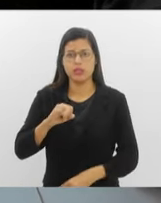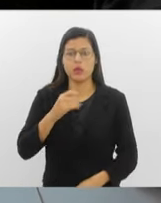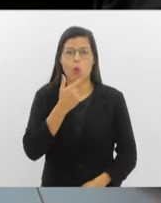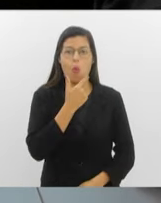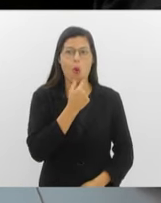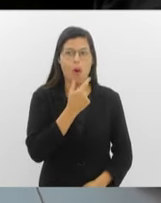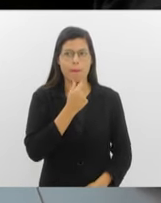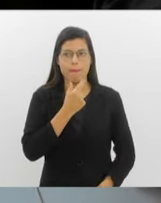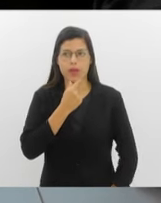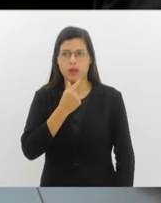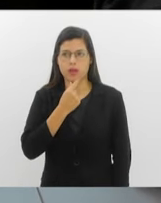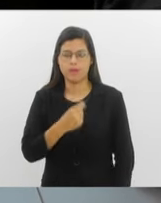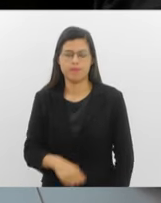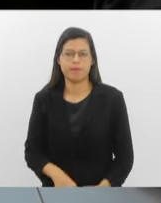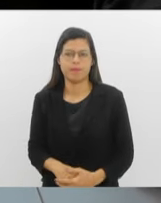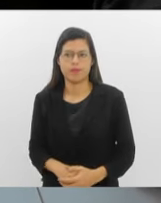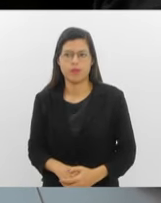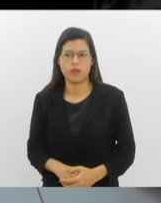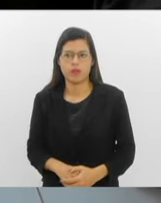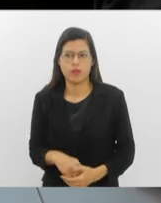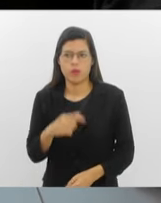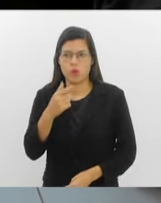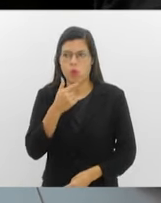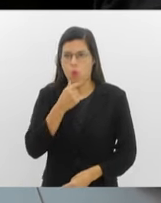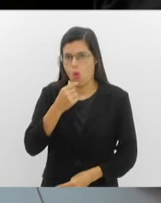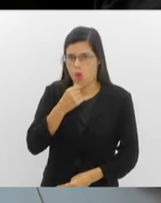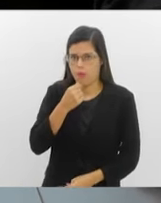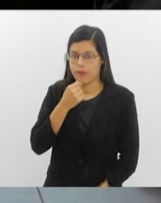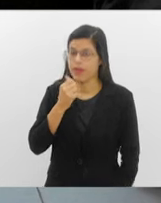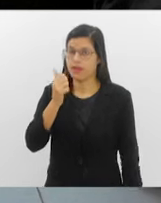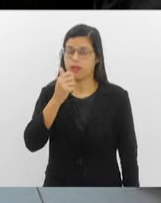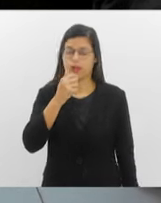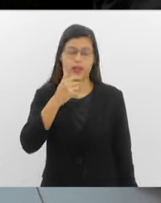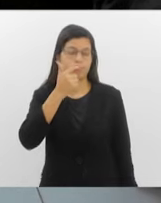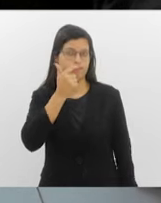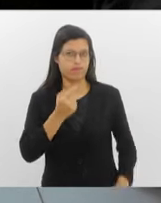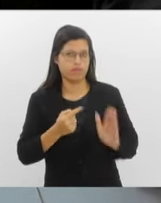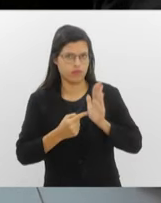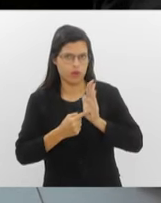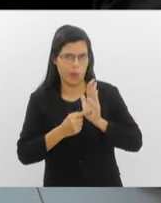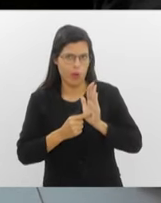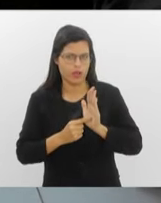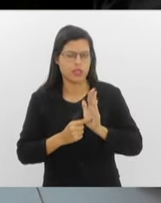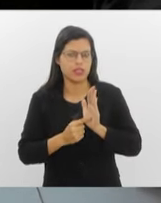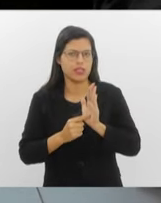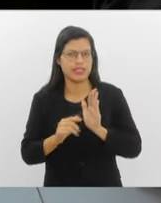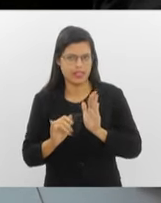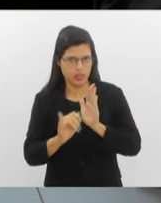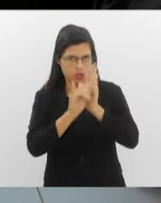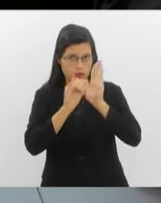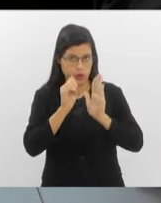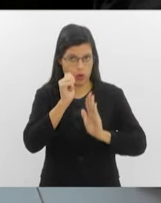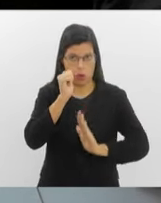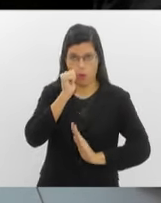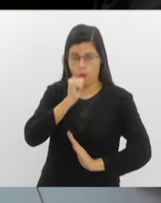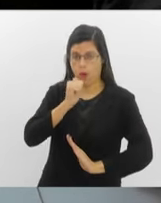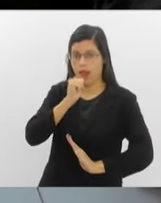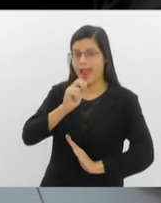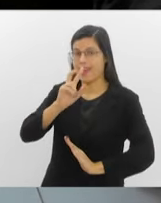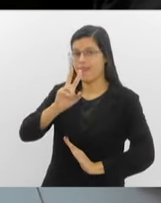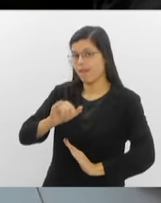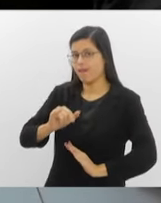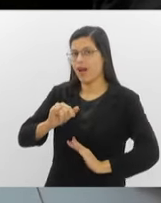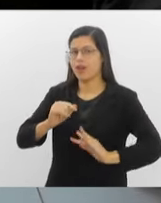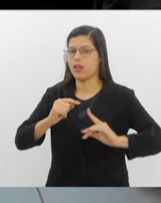que se autodeclara mulher e vai competir com os homens, é o